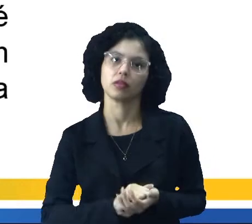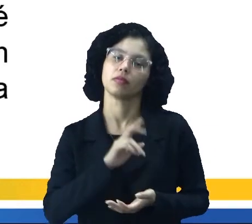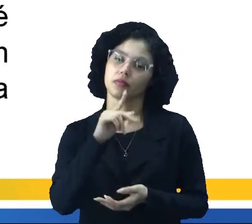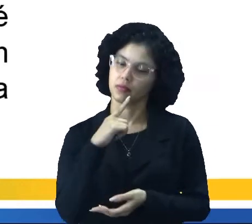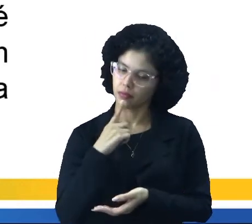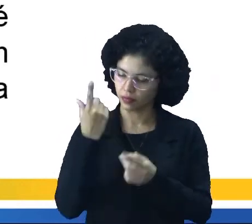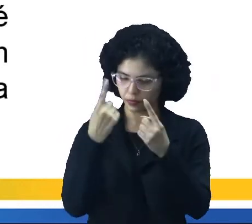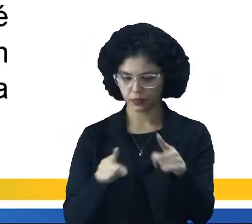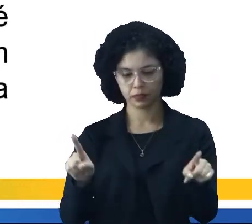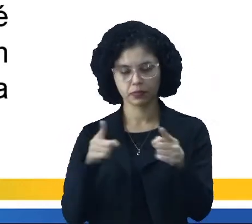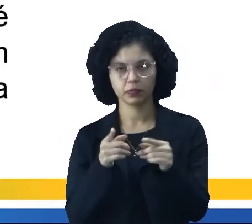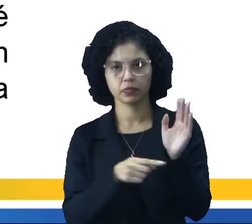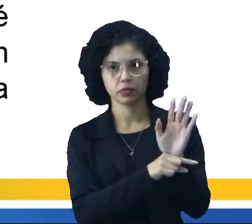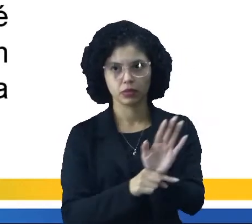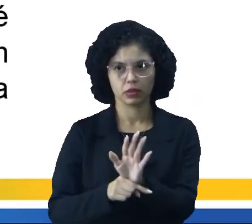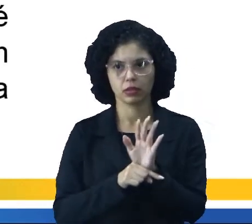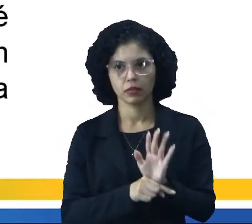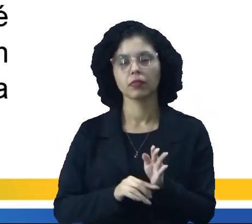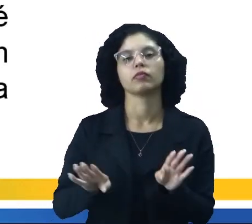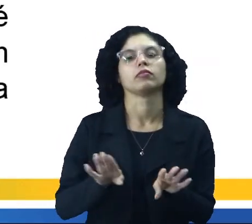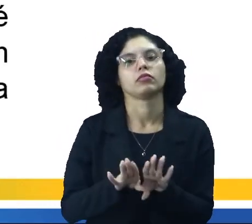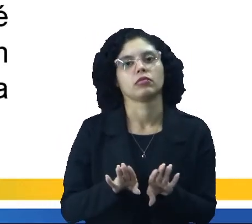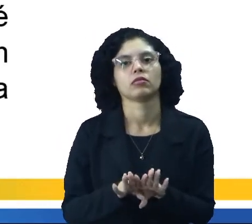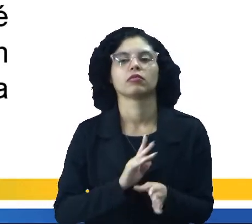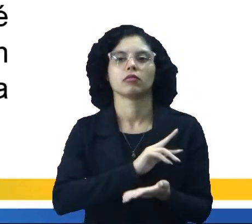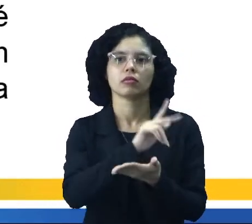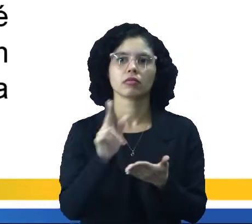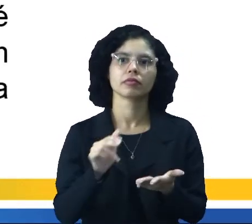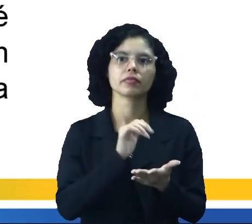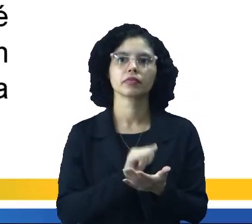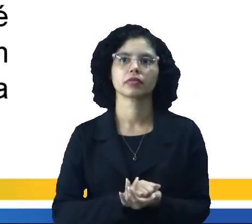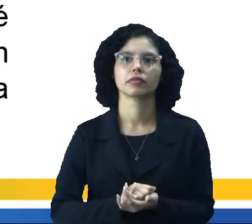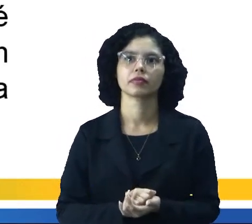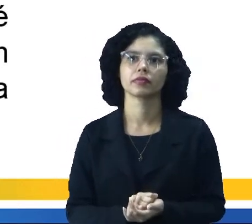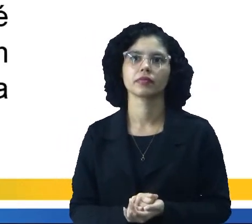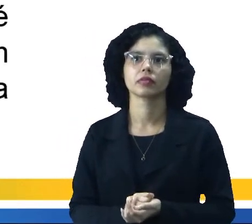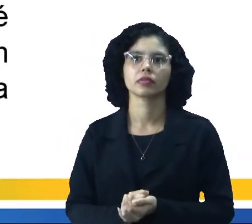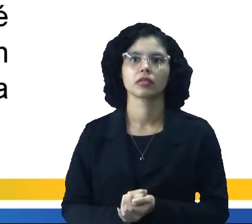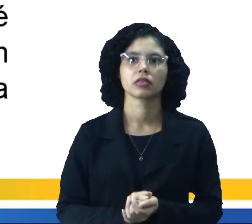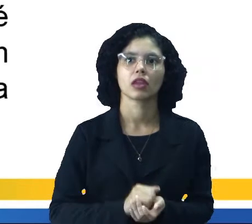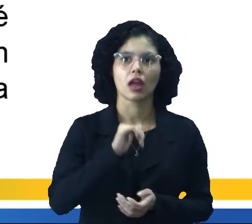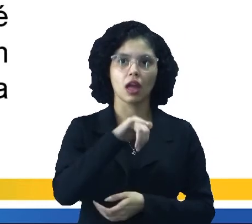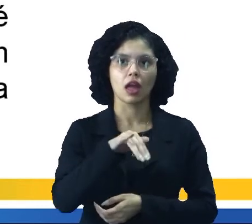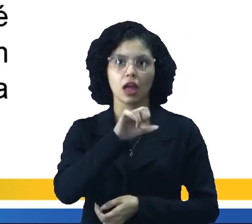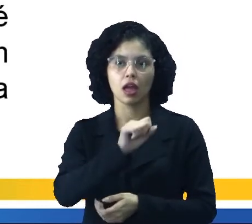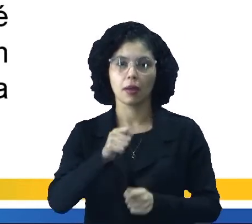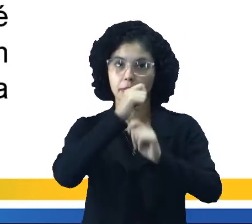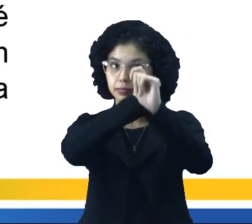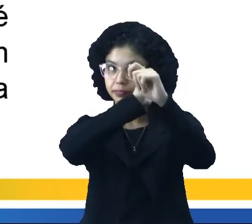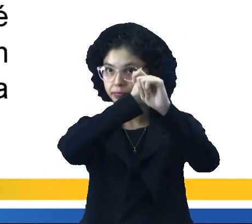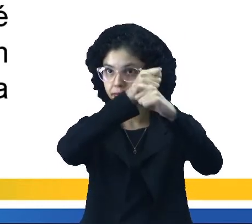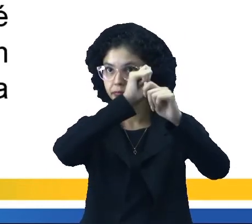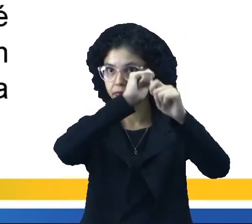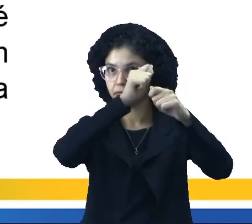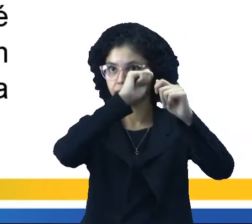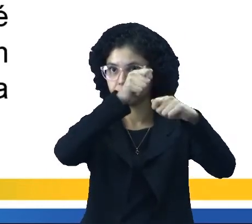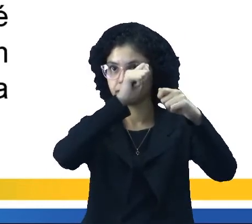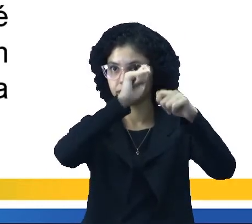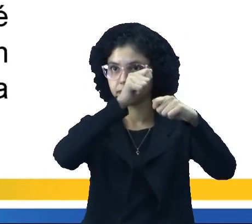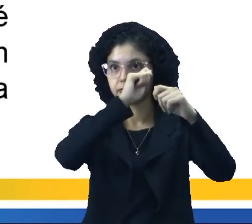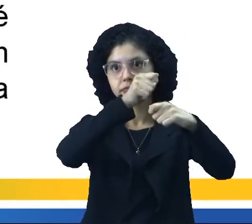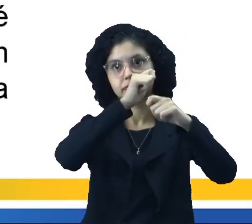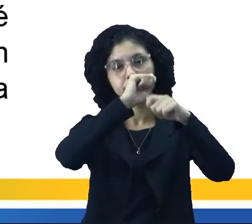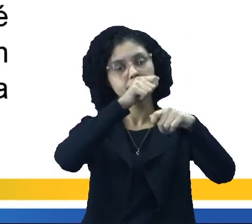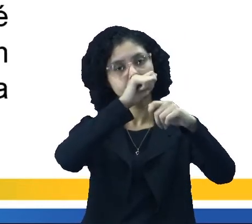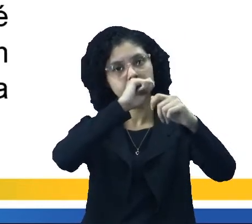ter a musicalidade ali representativa e a gente tem os diversos aparelhos. Nós temos as massas, que são aquelas duas... como eu posso